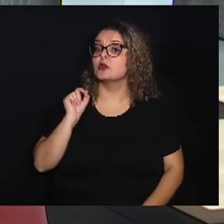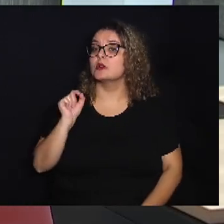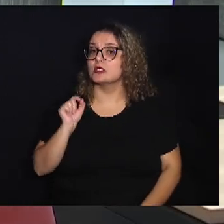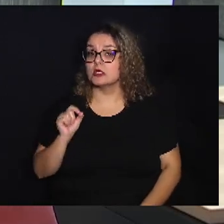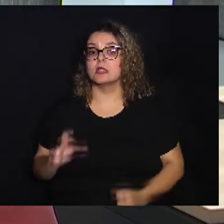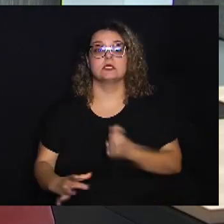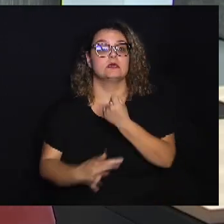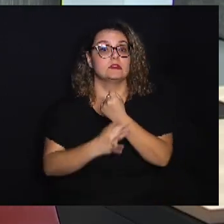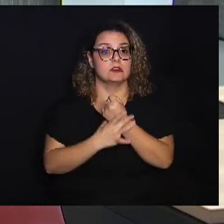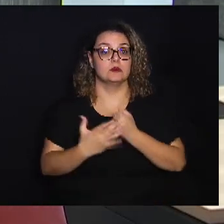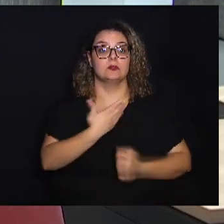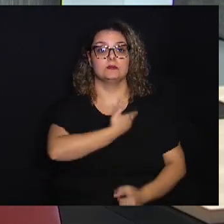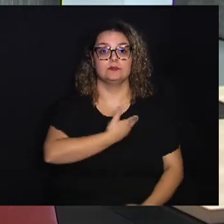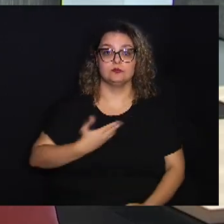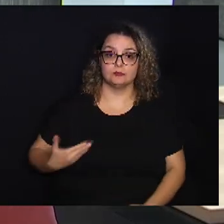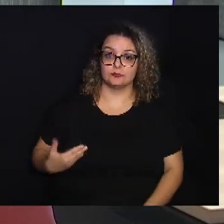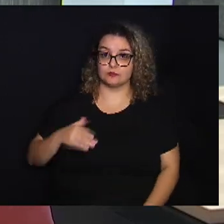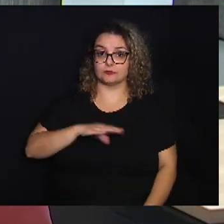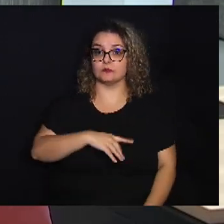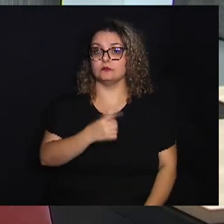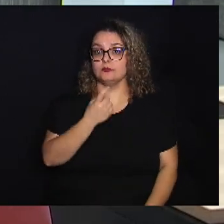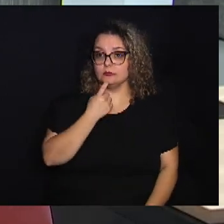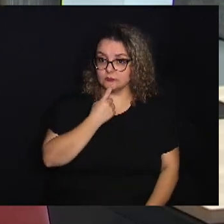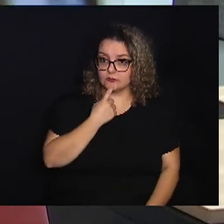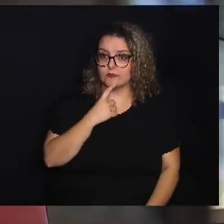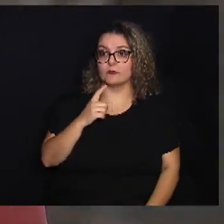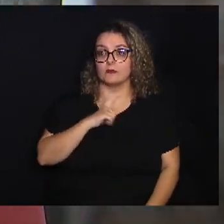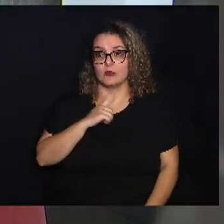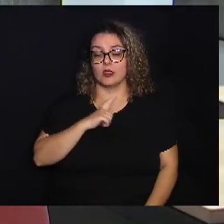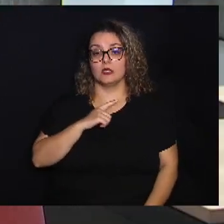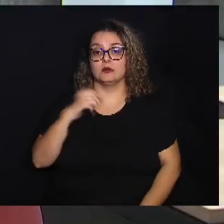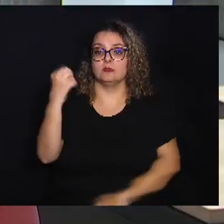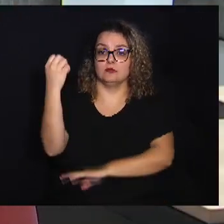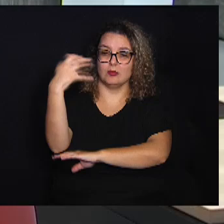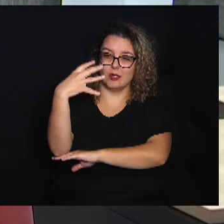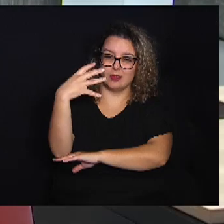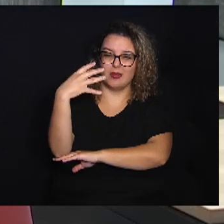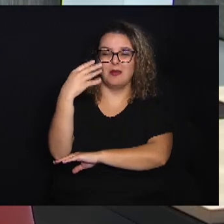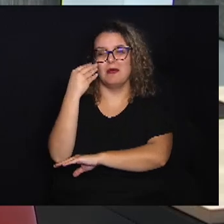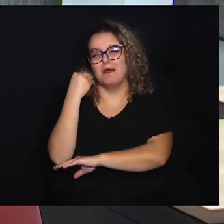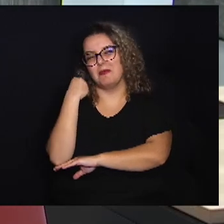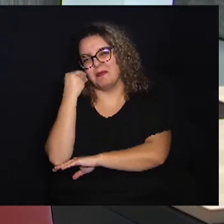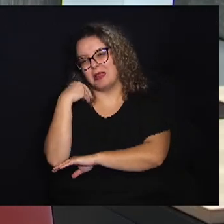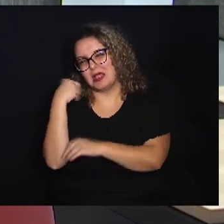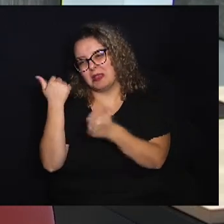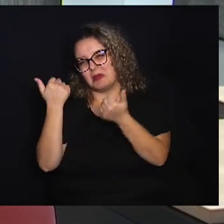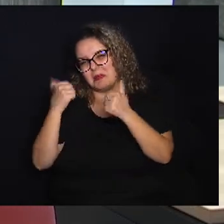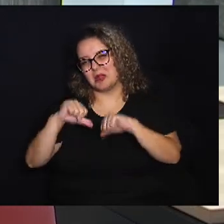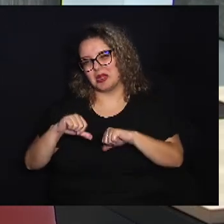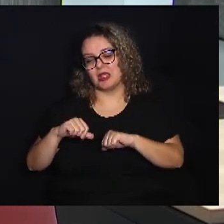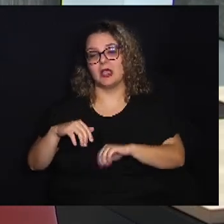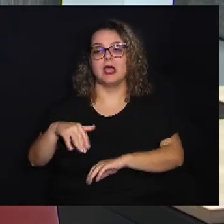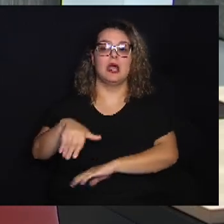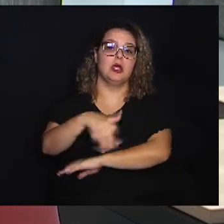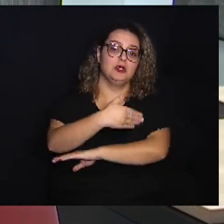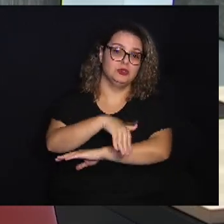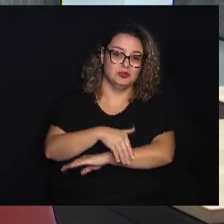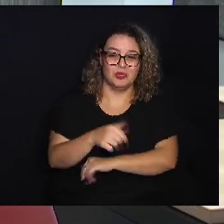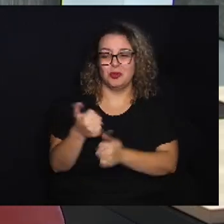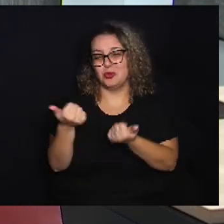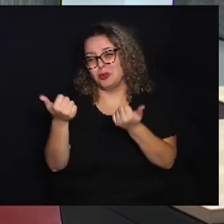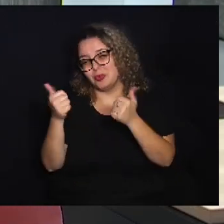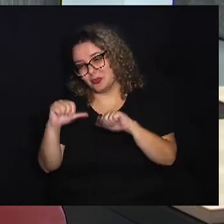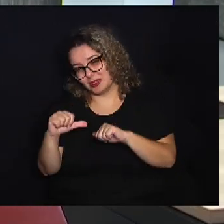segurança pública. A cidade de Campinas tem uma iluminação muito fraca, muito precária, as ruas, né, tem uma iluminação muito